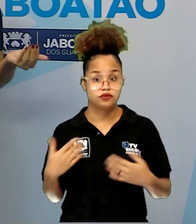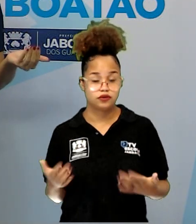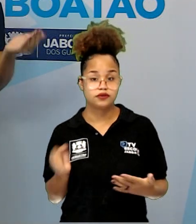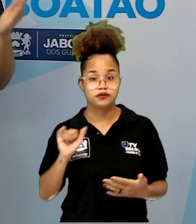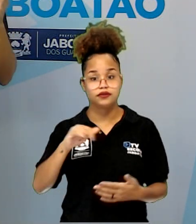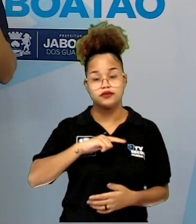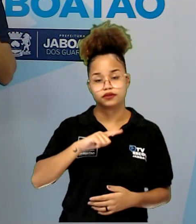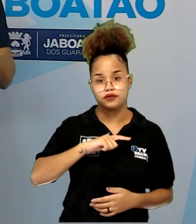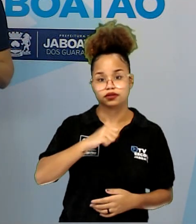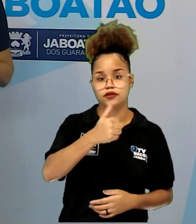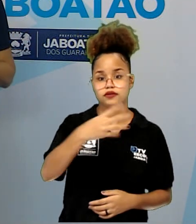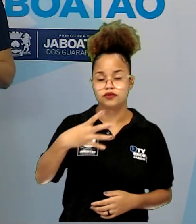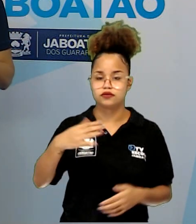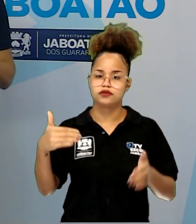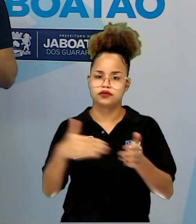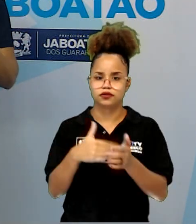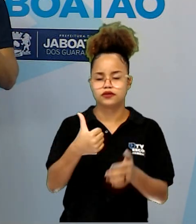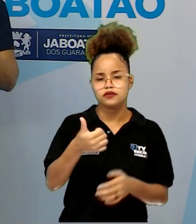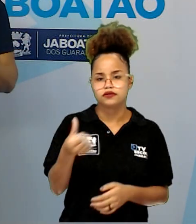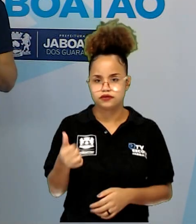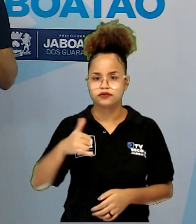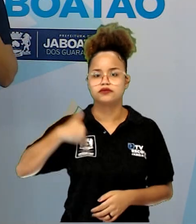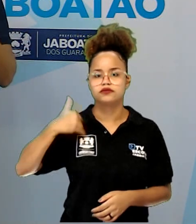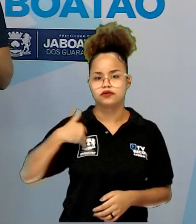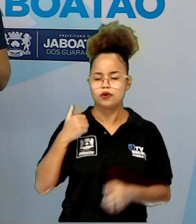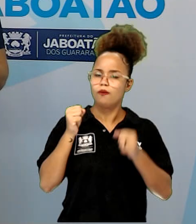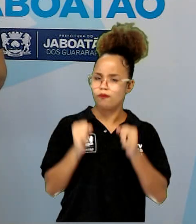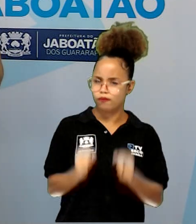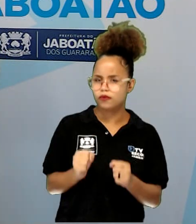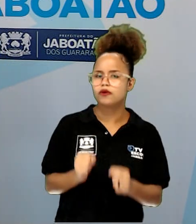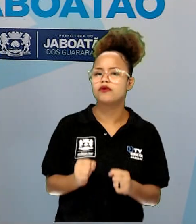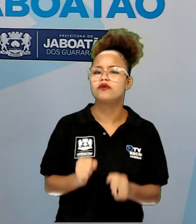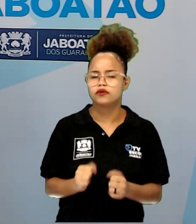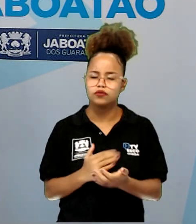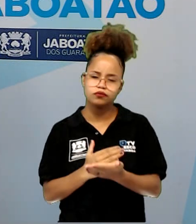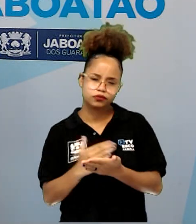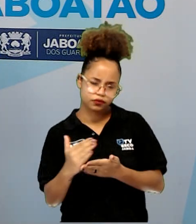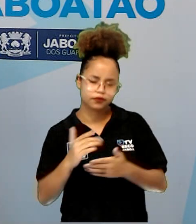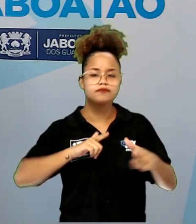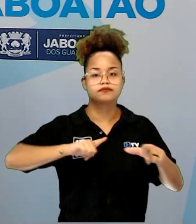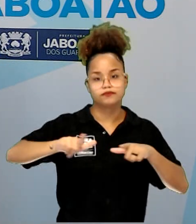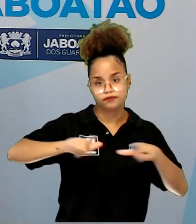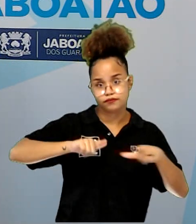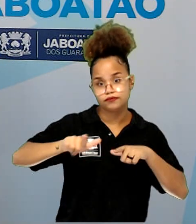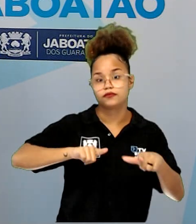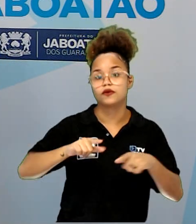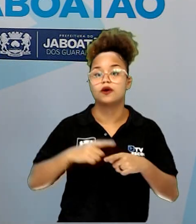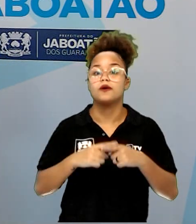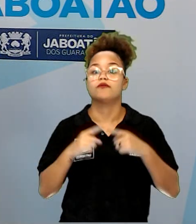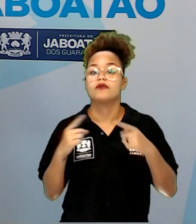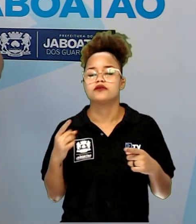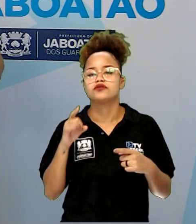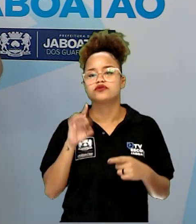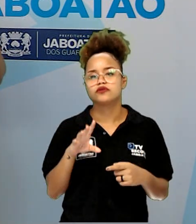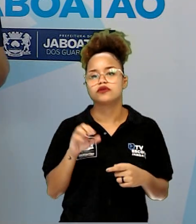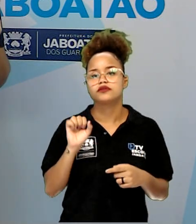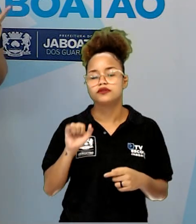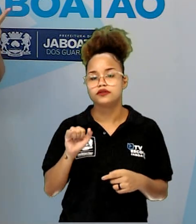14 aos 16 anos, eles podem sim iniciar um trabalho, mas apenas na condição